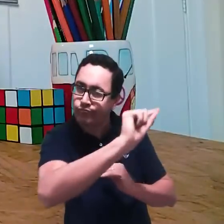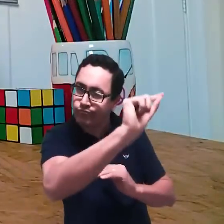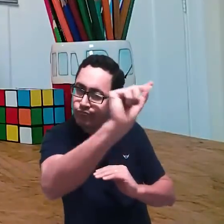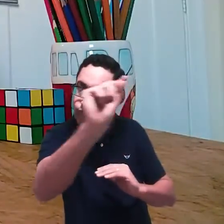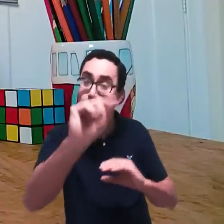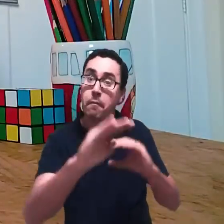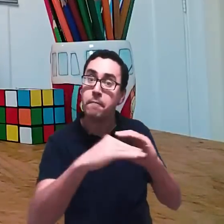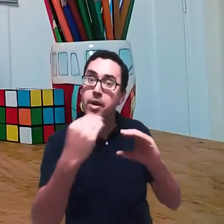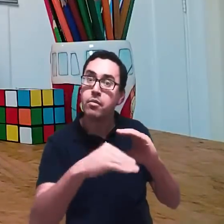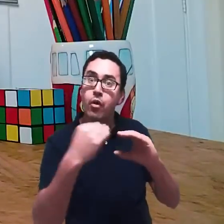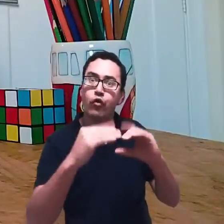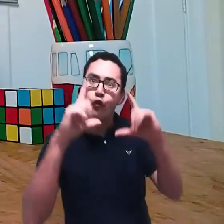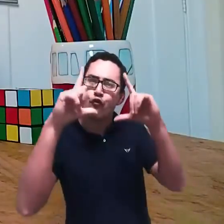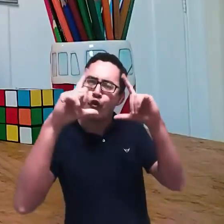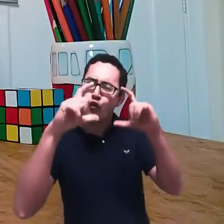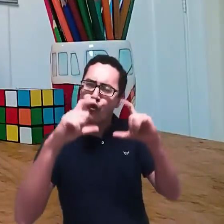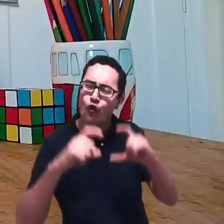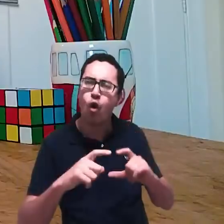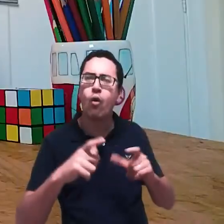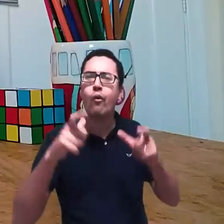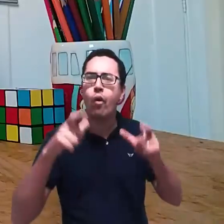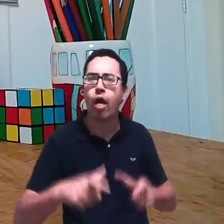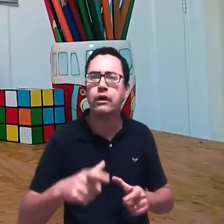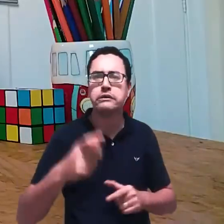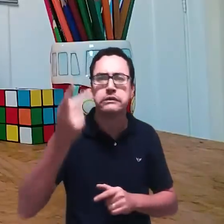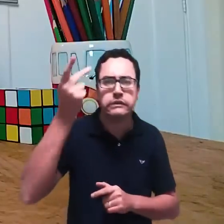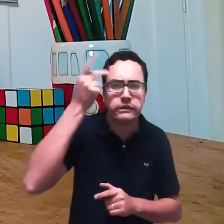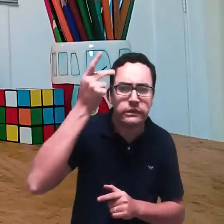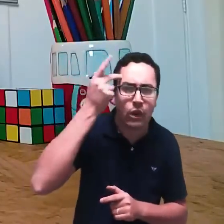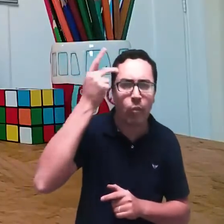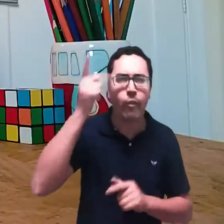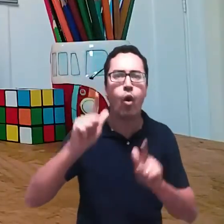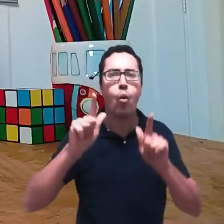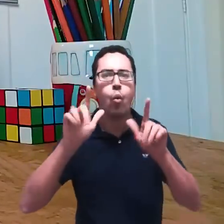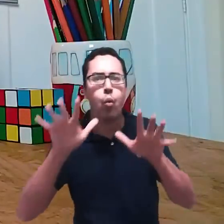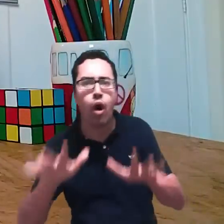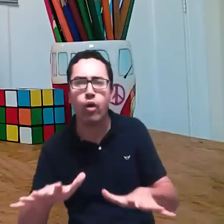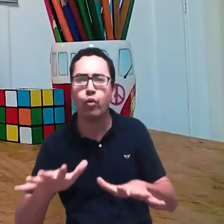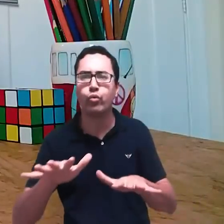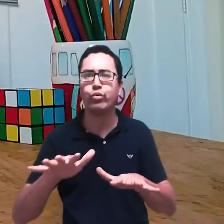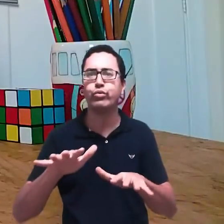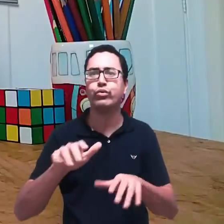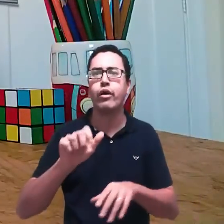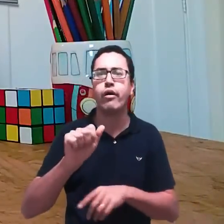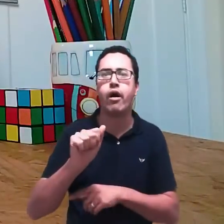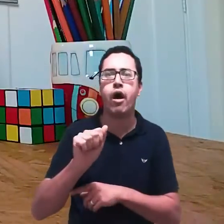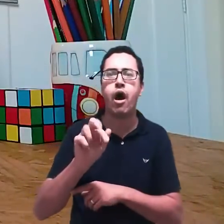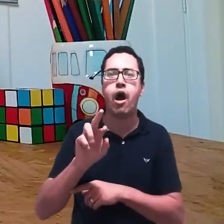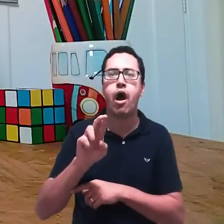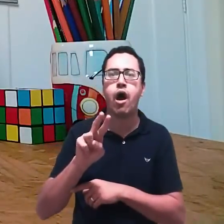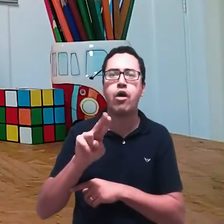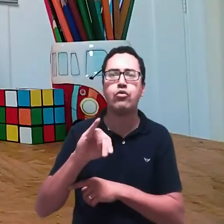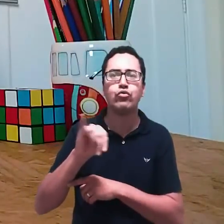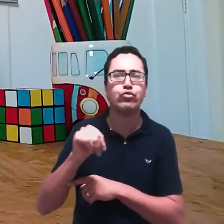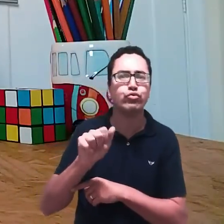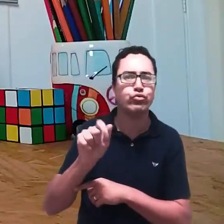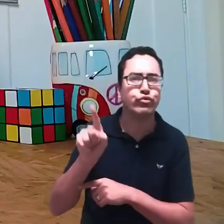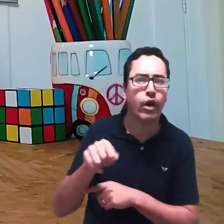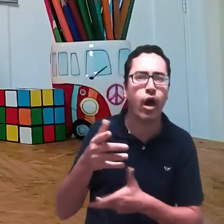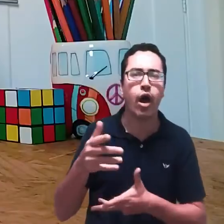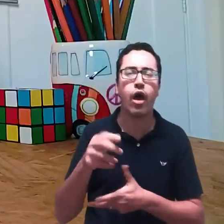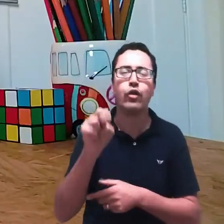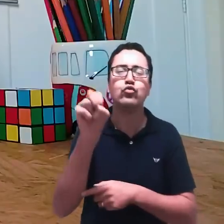recebi um monte de foto de São Paulo, de Guarulhos, de Arujá, de Suzano e criei mais